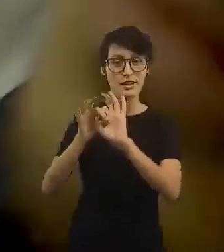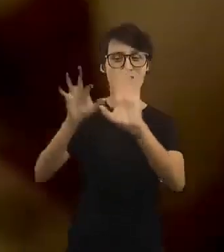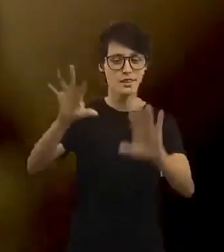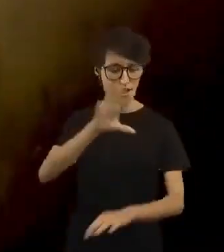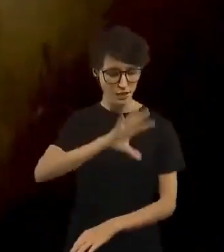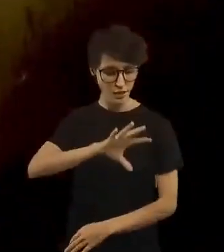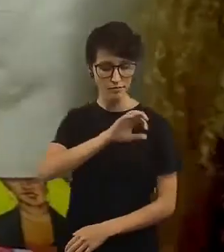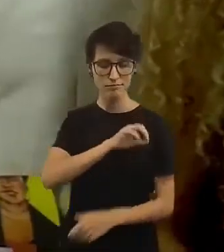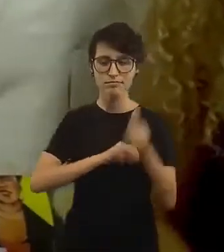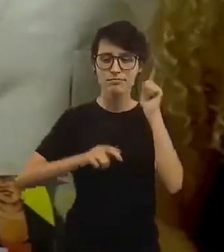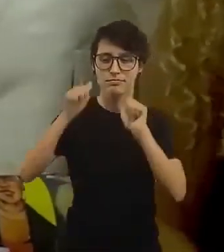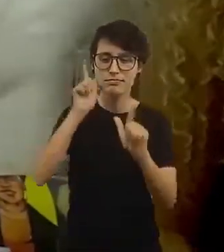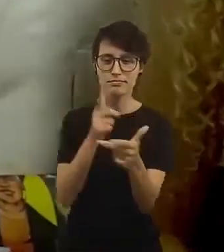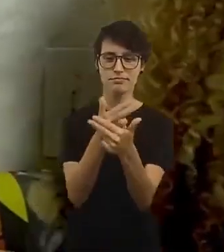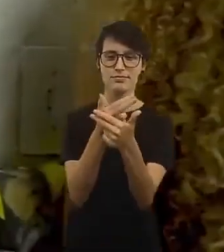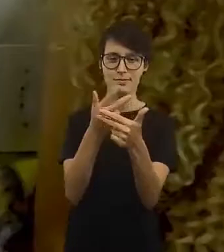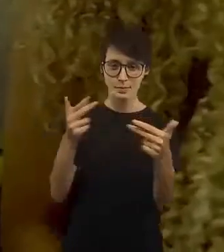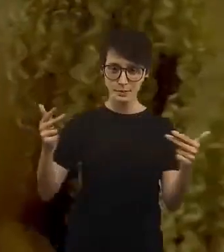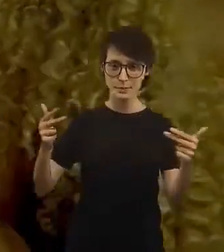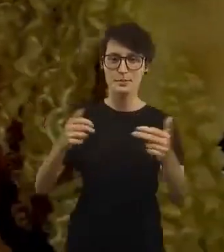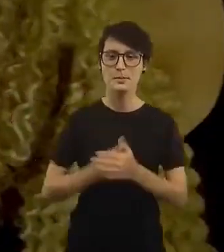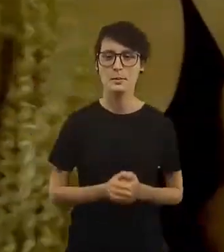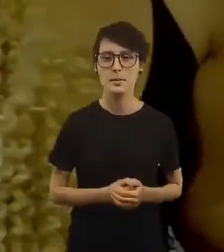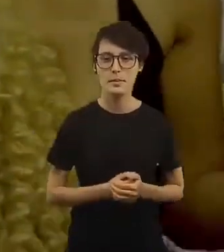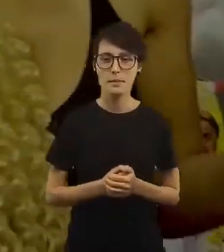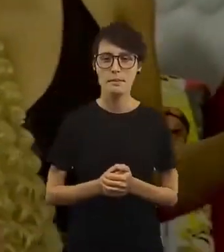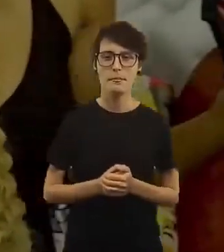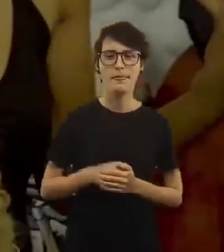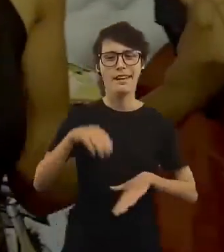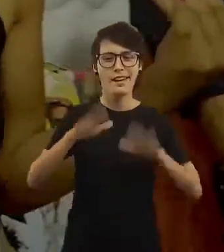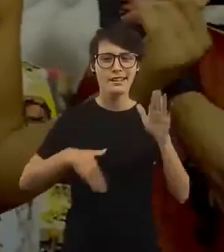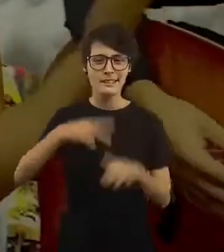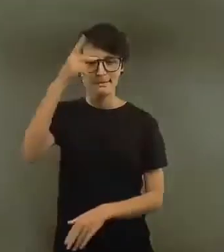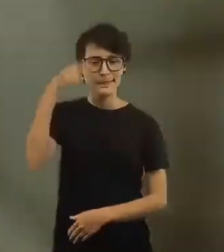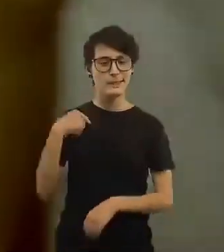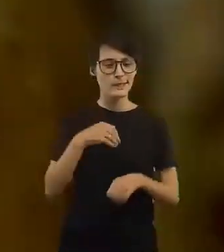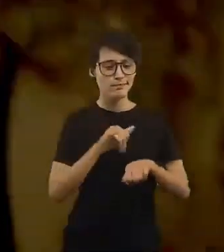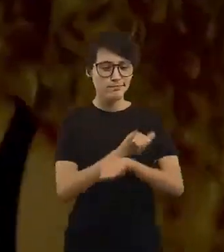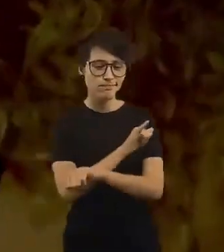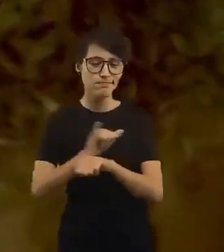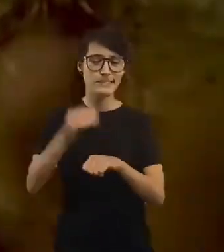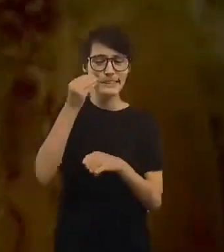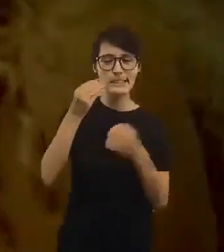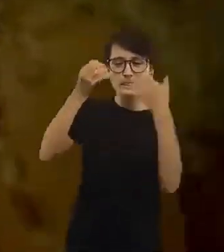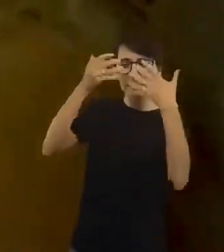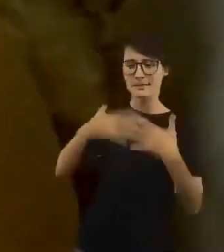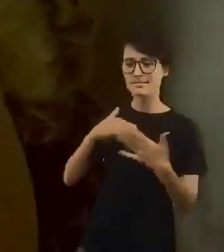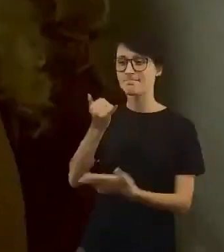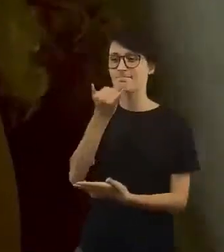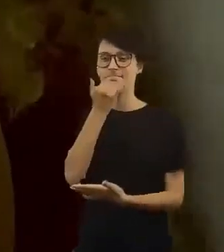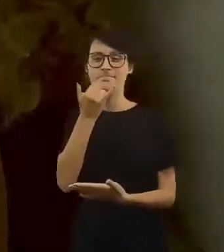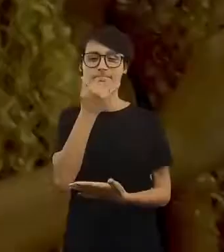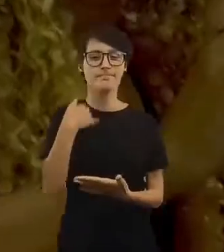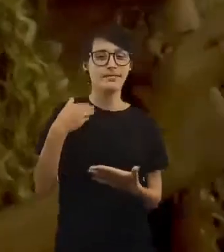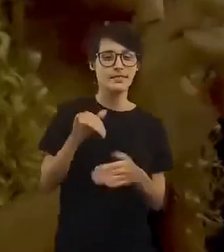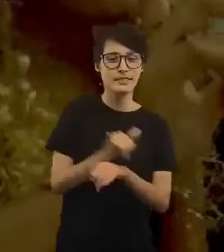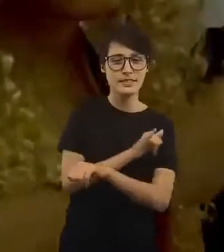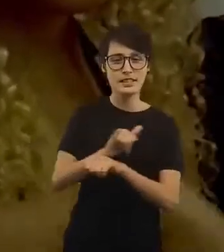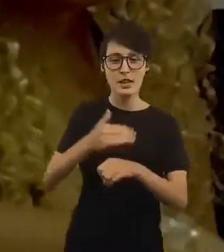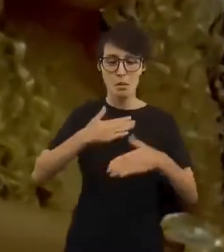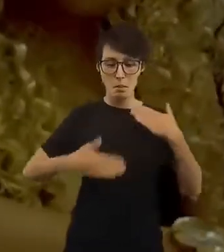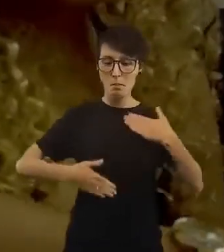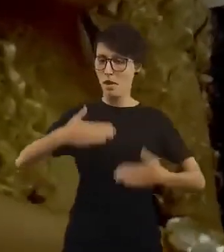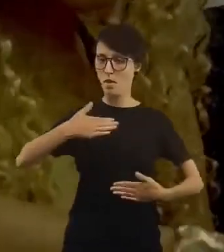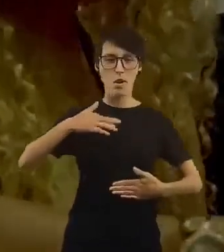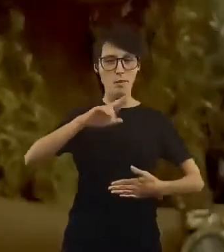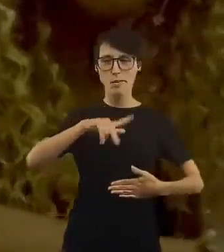amor vencer. Semina no corre é mó fita. Se explica, se justifica. O meu corpo é meu e não faz parte